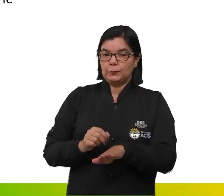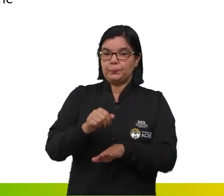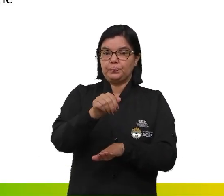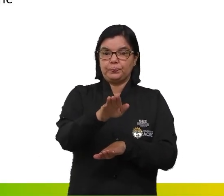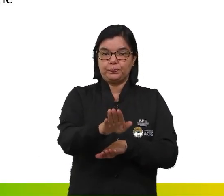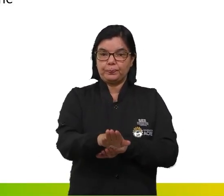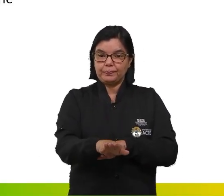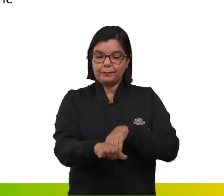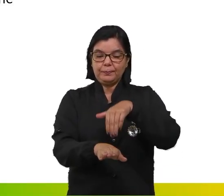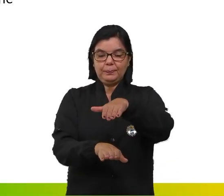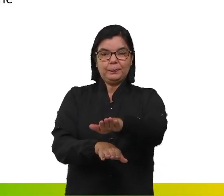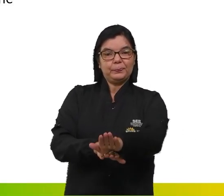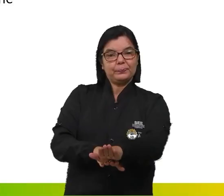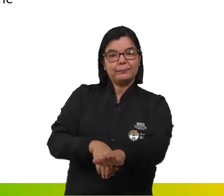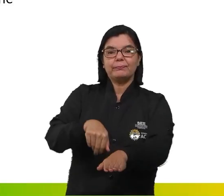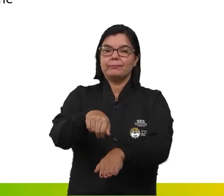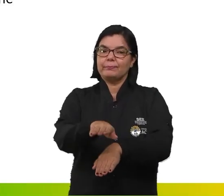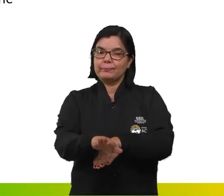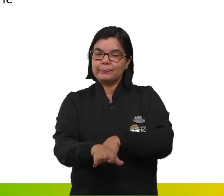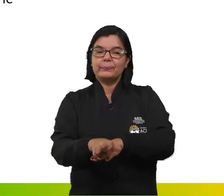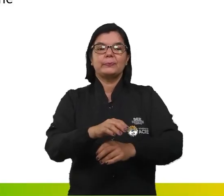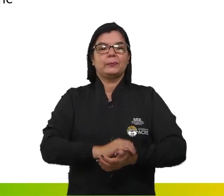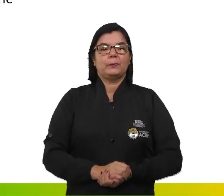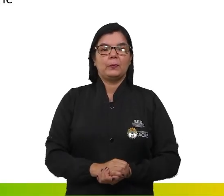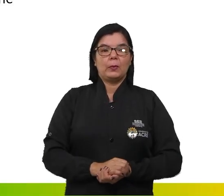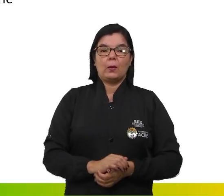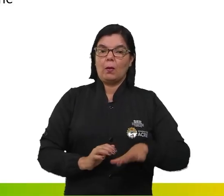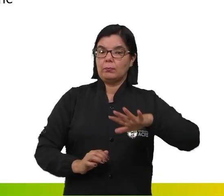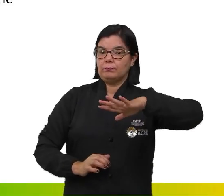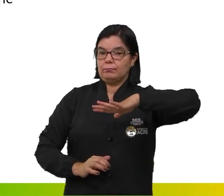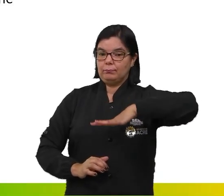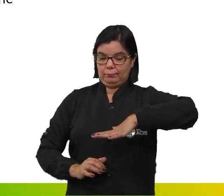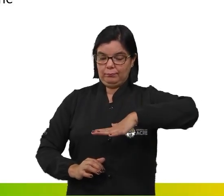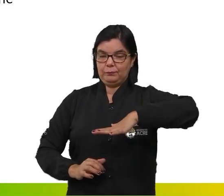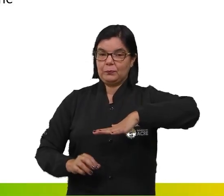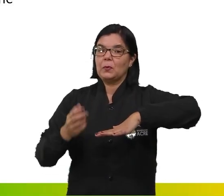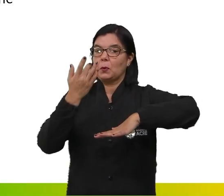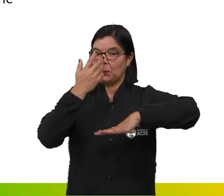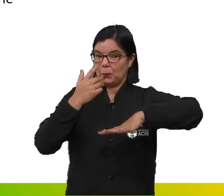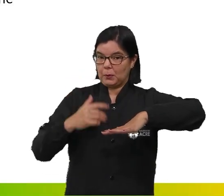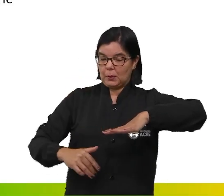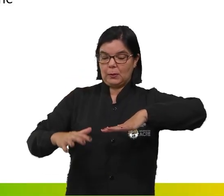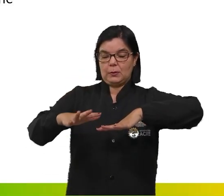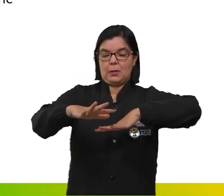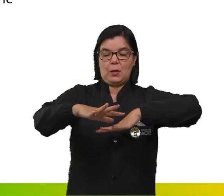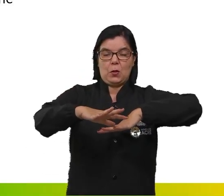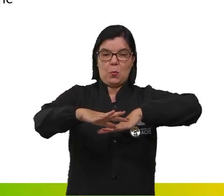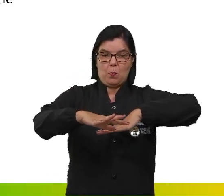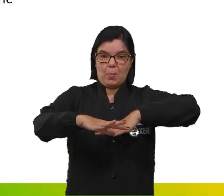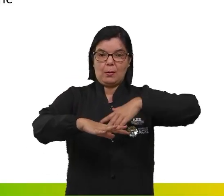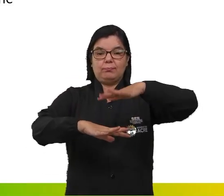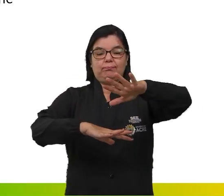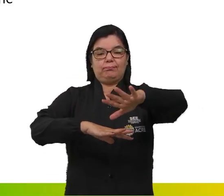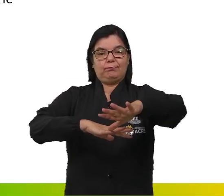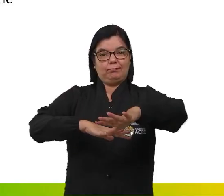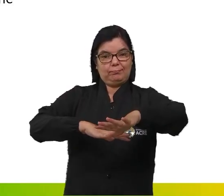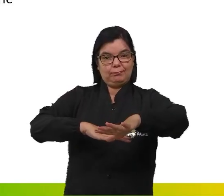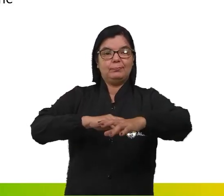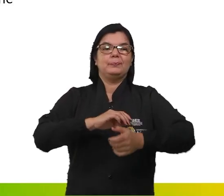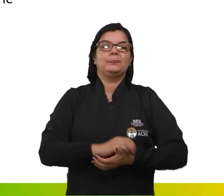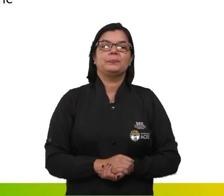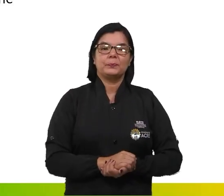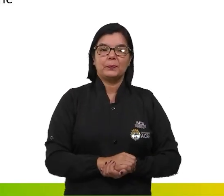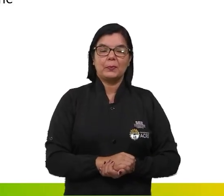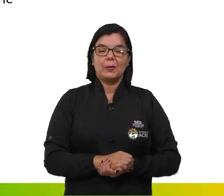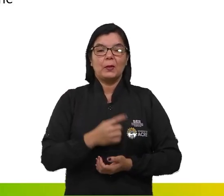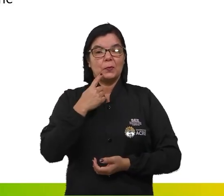já mediu alguma coisa com passos. Palmos, quando eu era criança eu via muito falando, olha, isso aqui dá não sei quantos palmos. Eu não vou